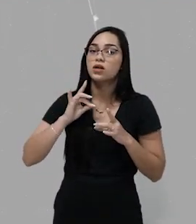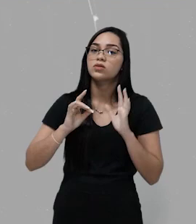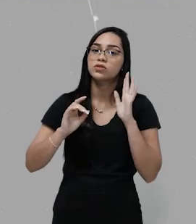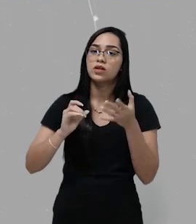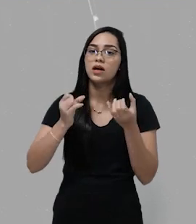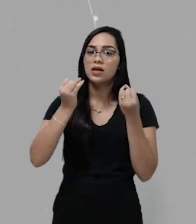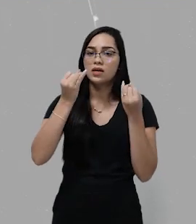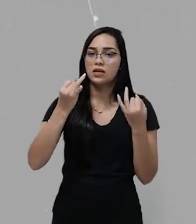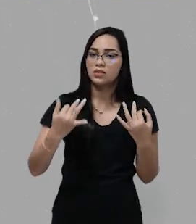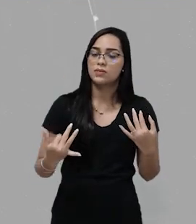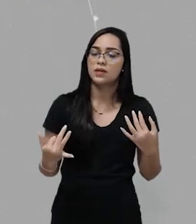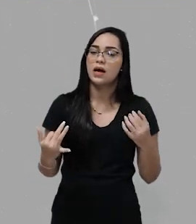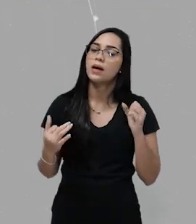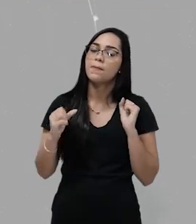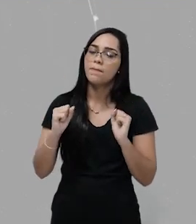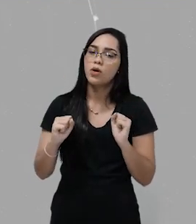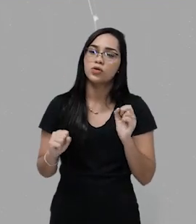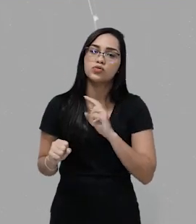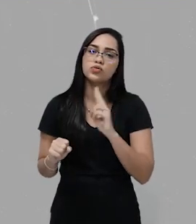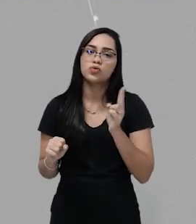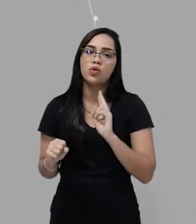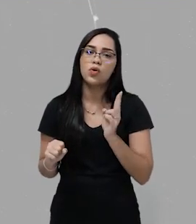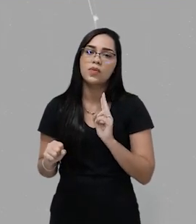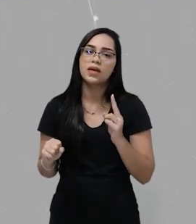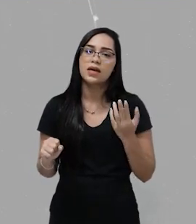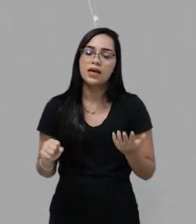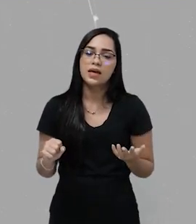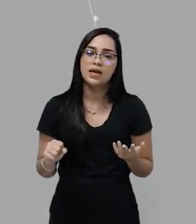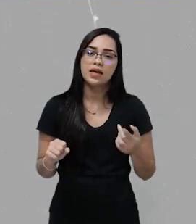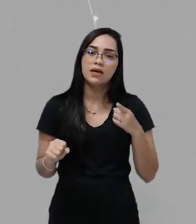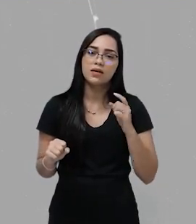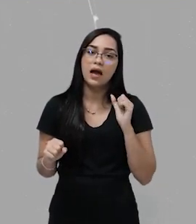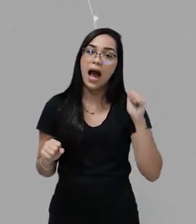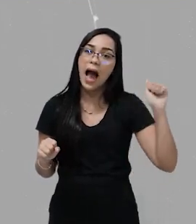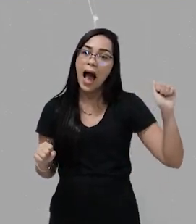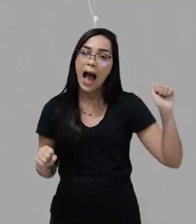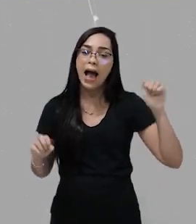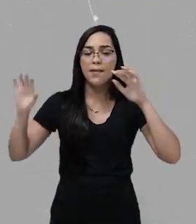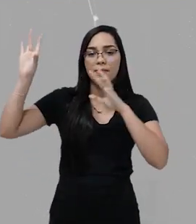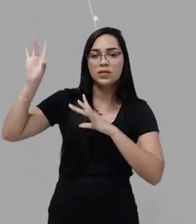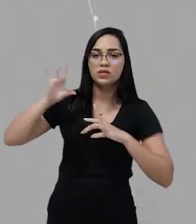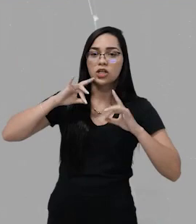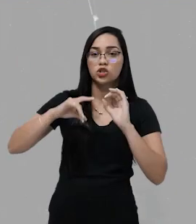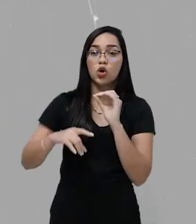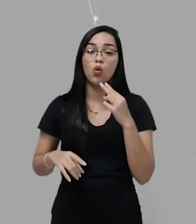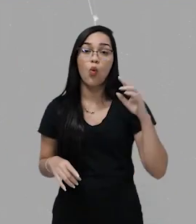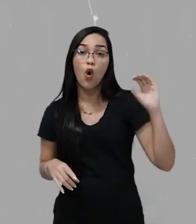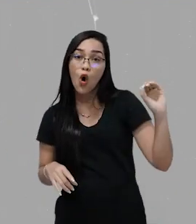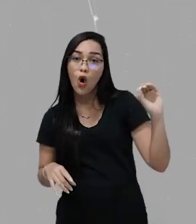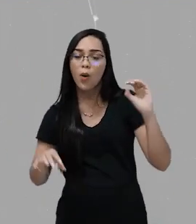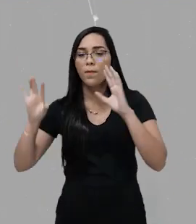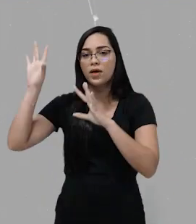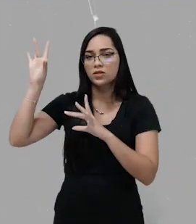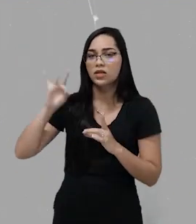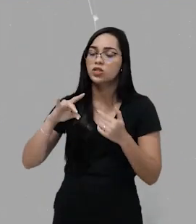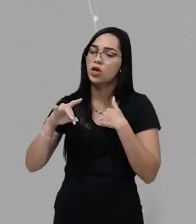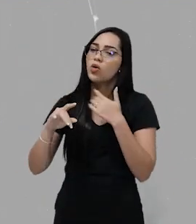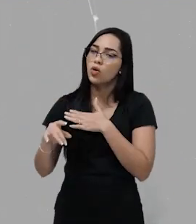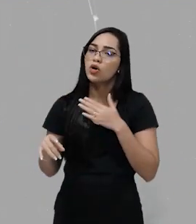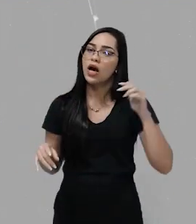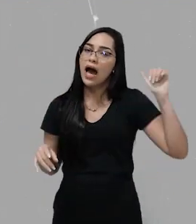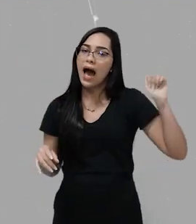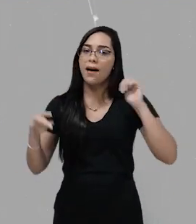falei, né, que pode chamar o certo, você pode chamar a personagem ou o personagem, e eu gosto de chamar a